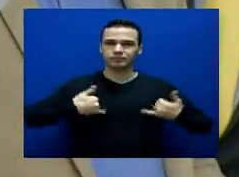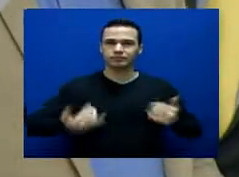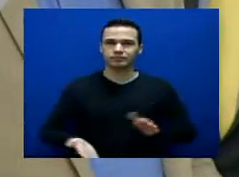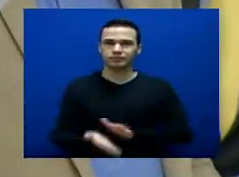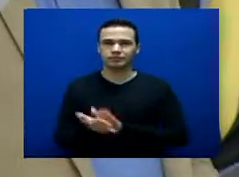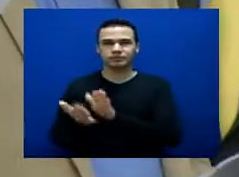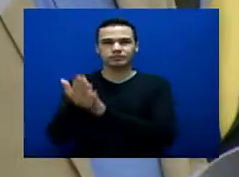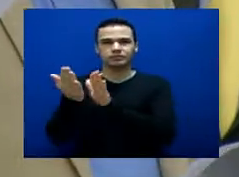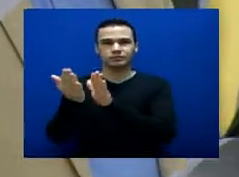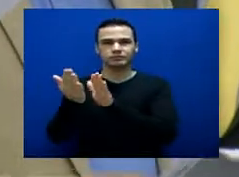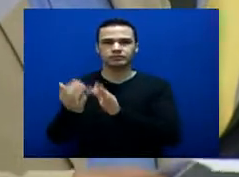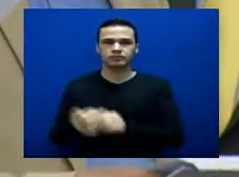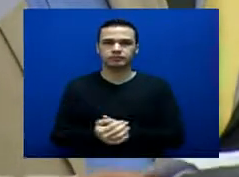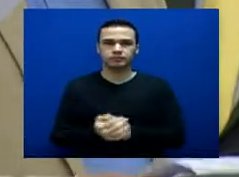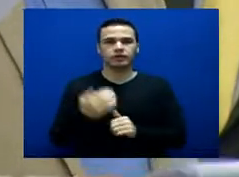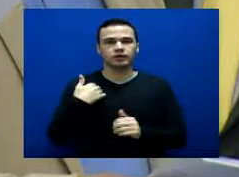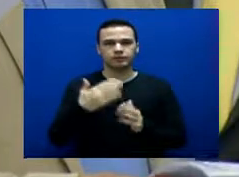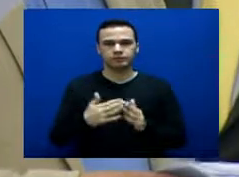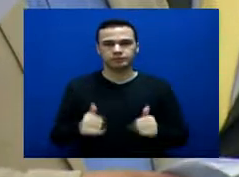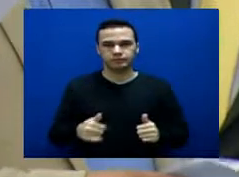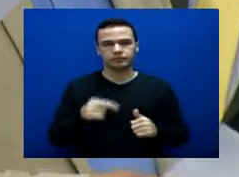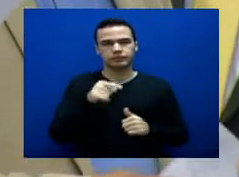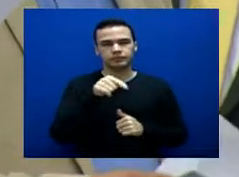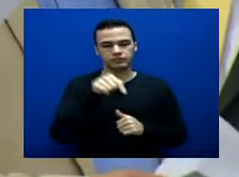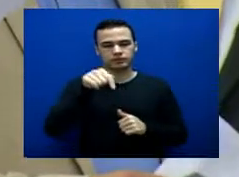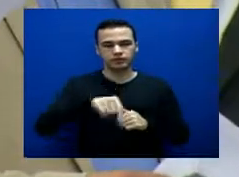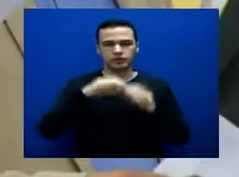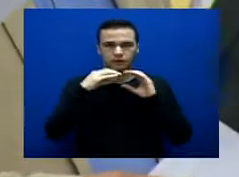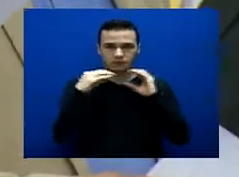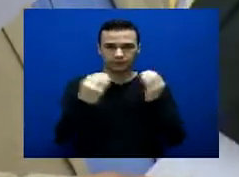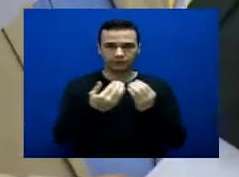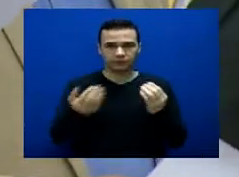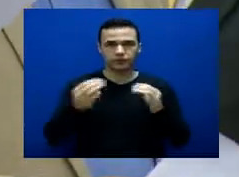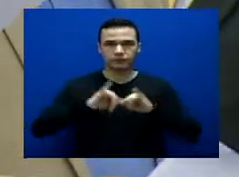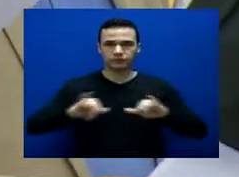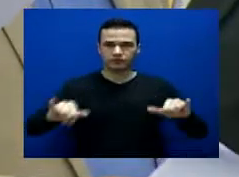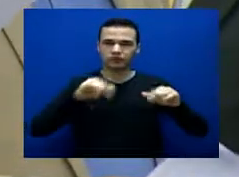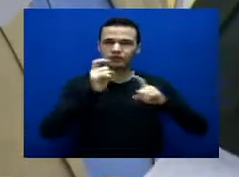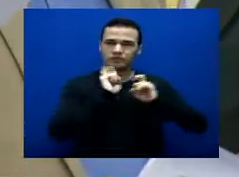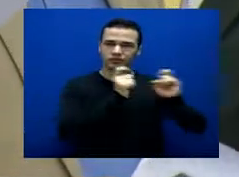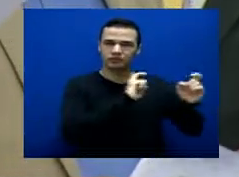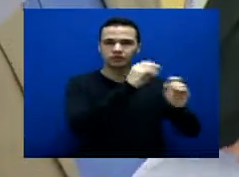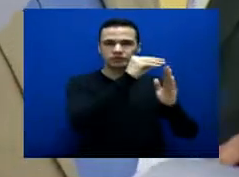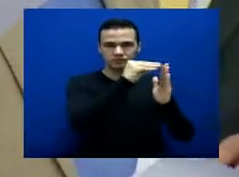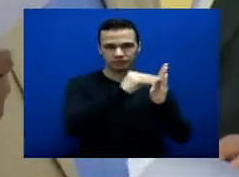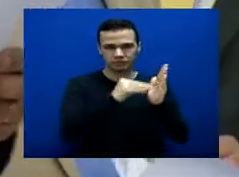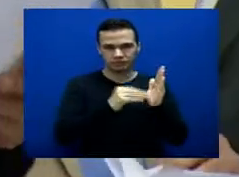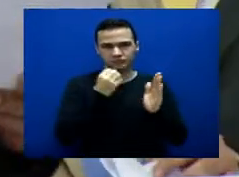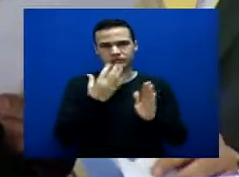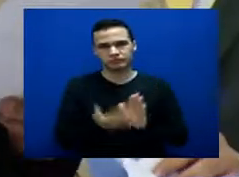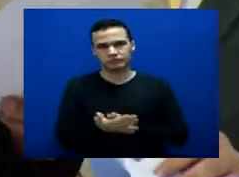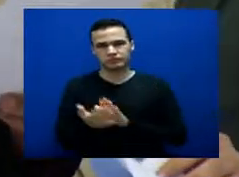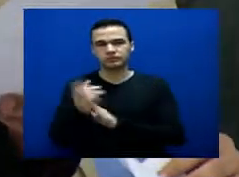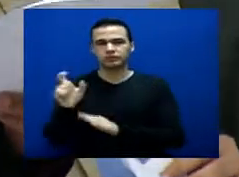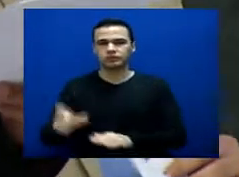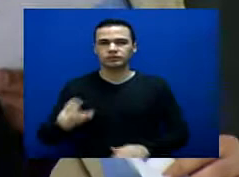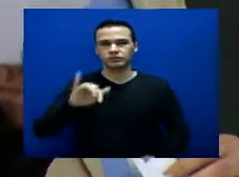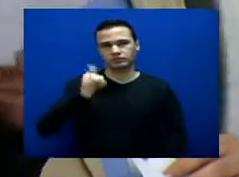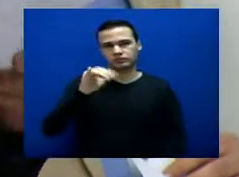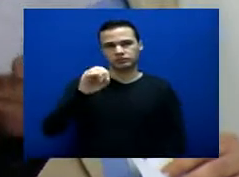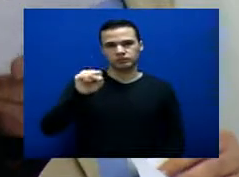natalícia. Eu requeiro à mesa, ouvido do plenário, que seja consignado na ata dos trabalhos da presente sessão um voto de congratulações ao